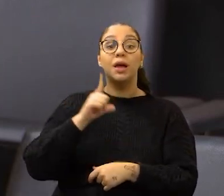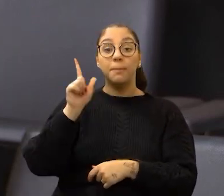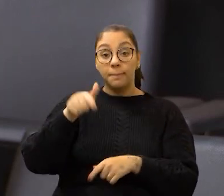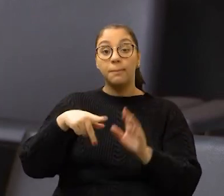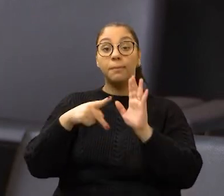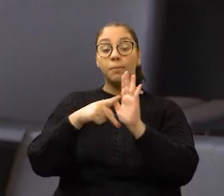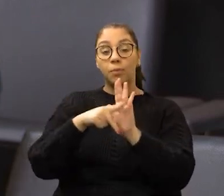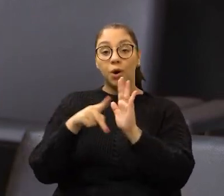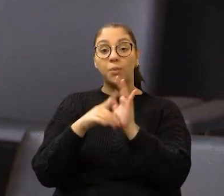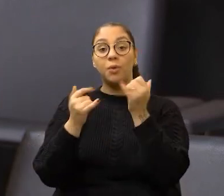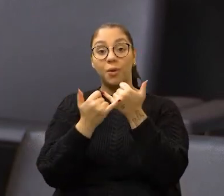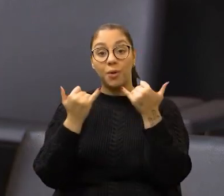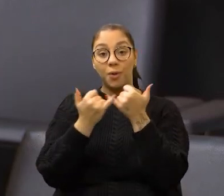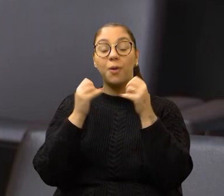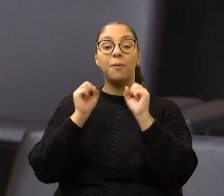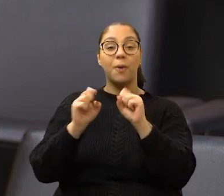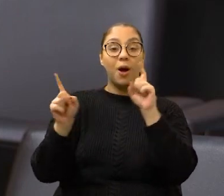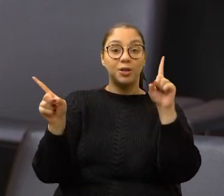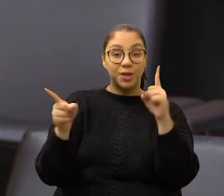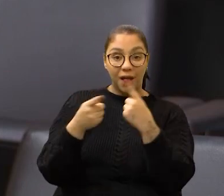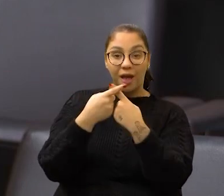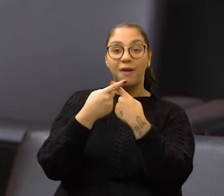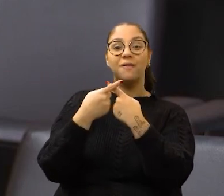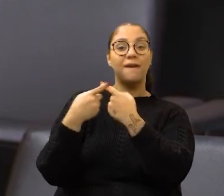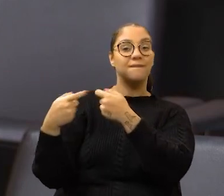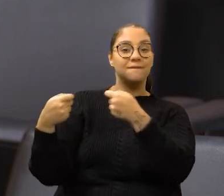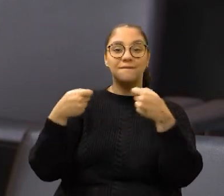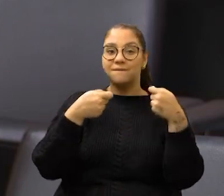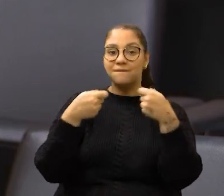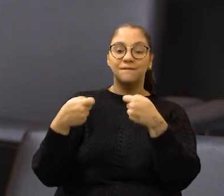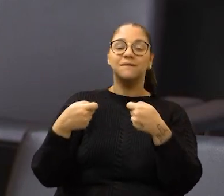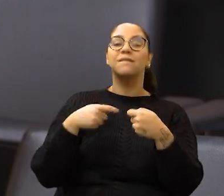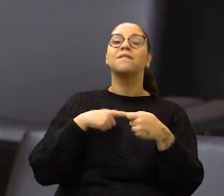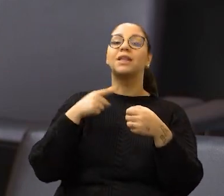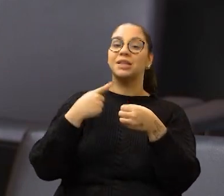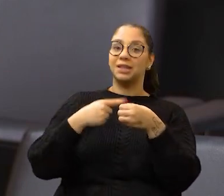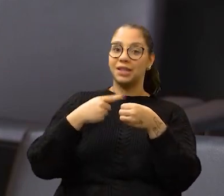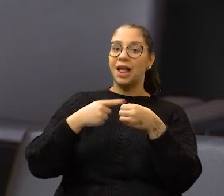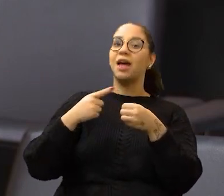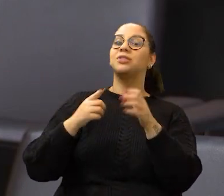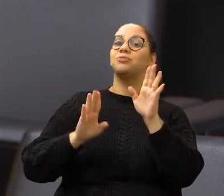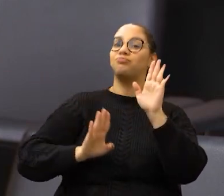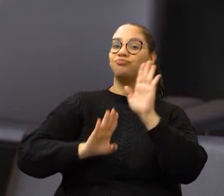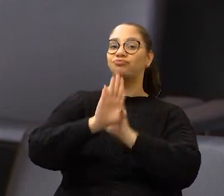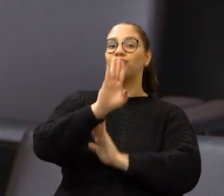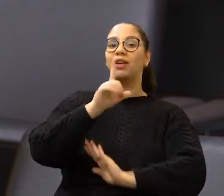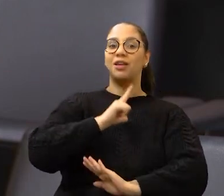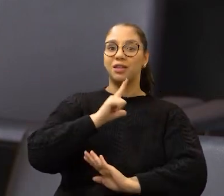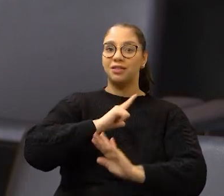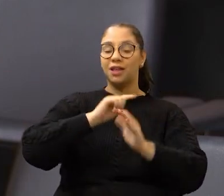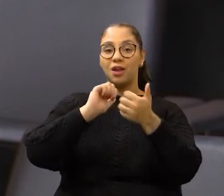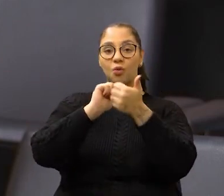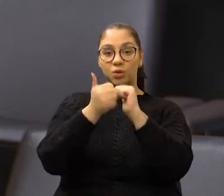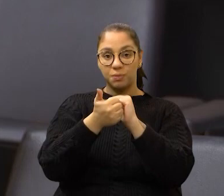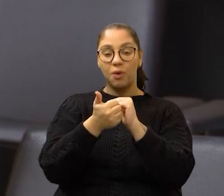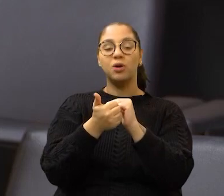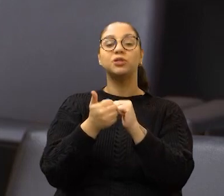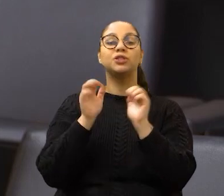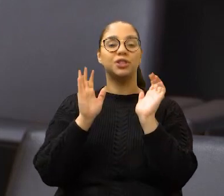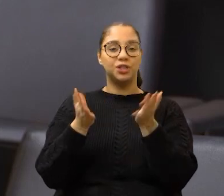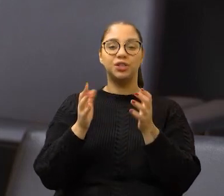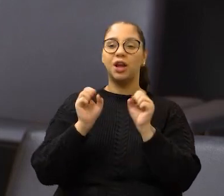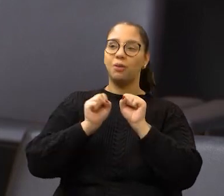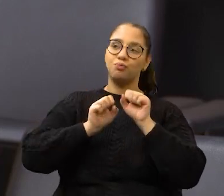ter um espaço que pode gerar torneios, campeonatos e assim a cidade, mais uma vez, sair na frente com esse esporte